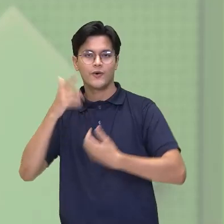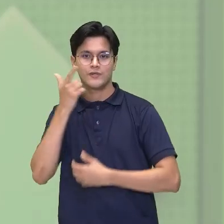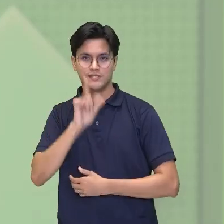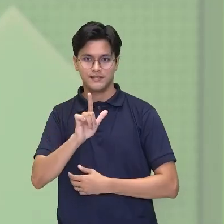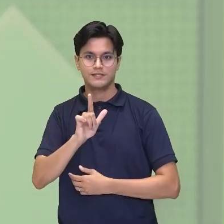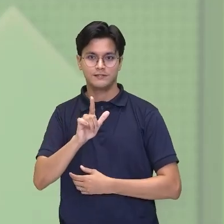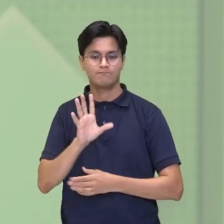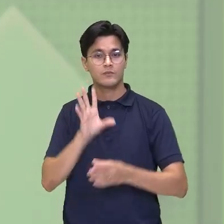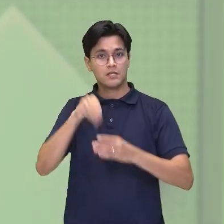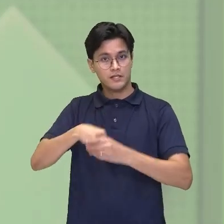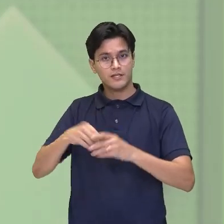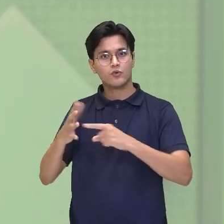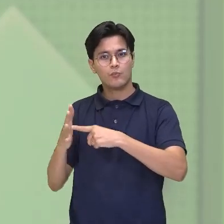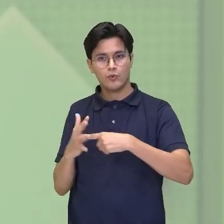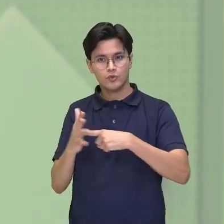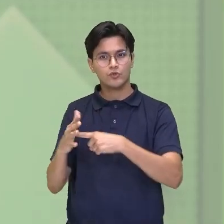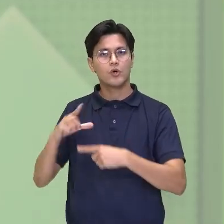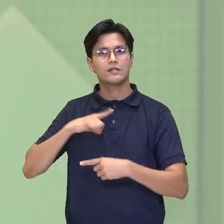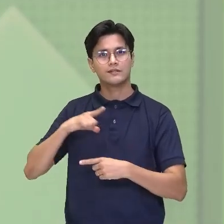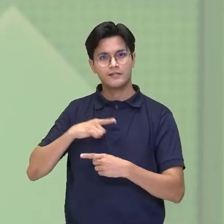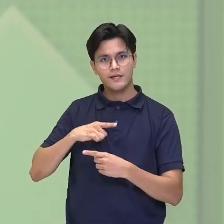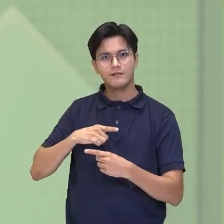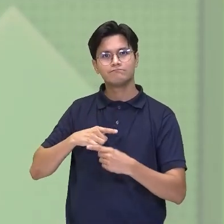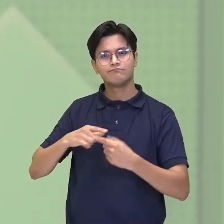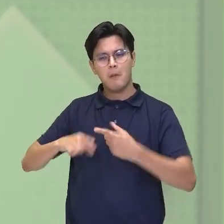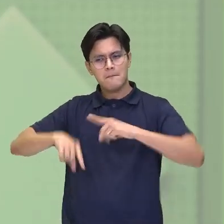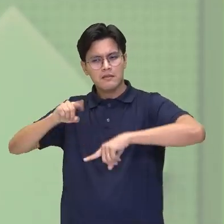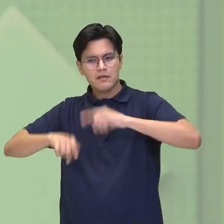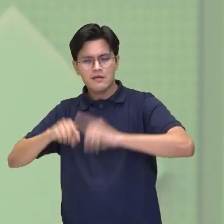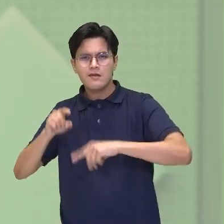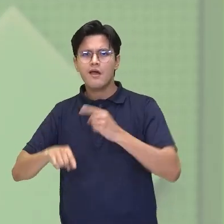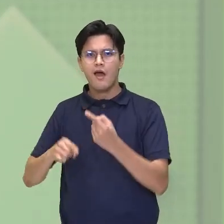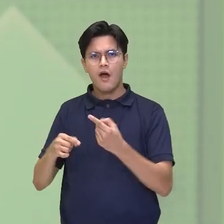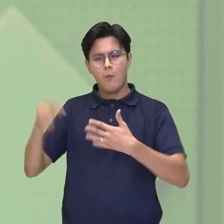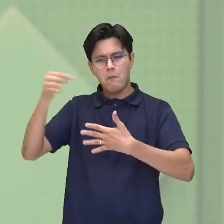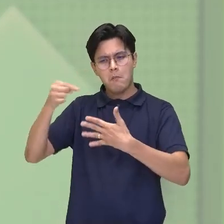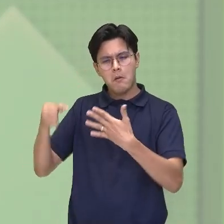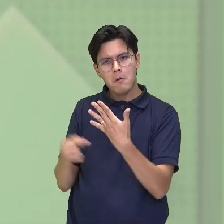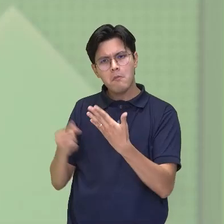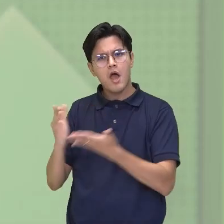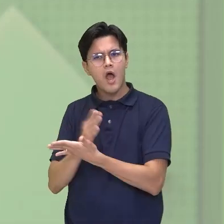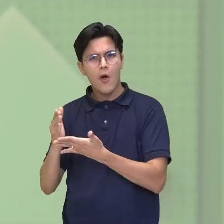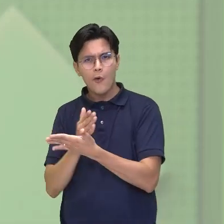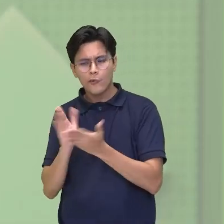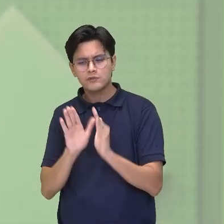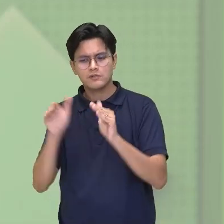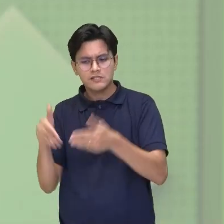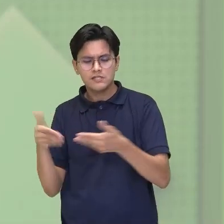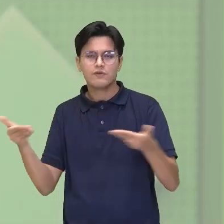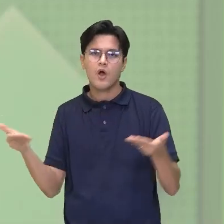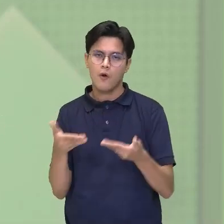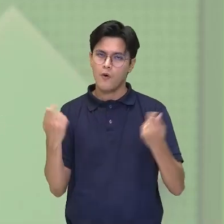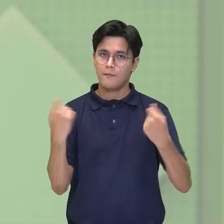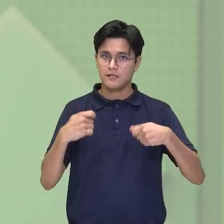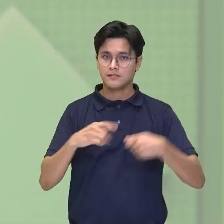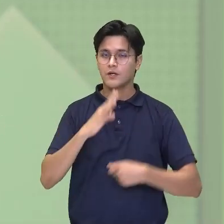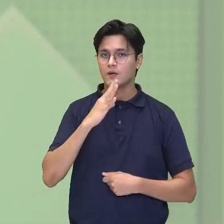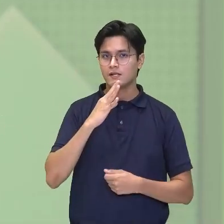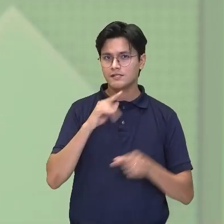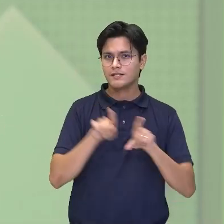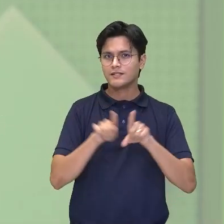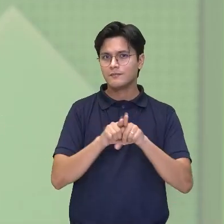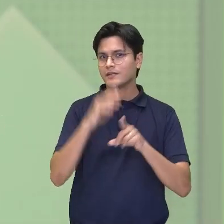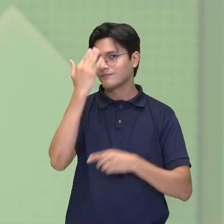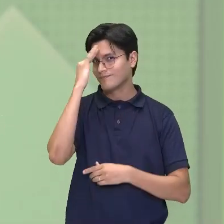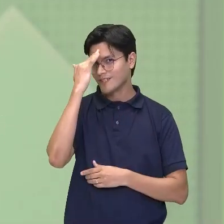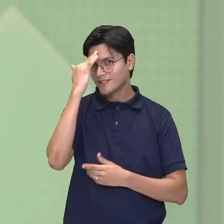desse motor, gente, existem algumas peças que são bem específicas, que a gente precisa conhecer e entender, né, qual é a função